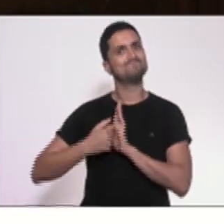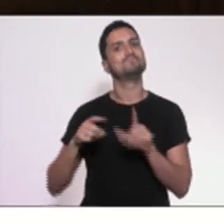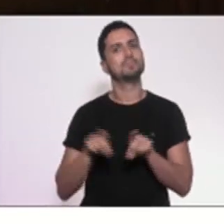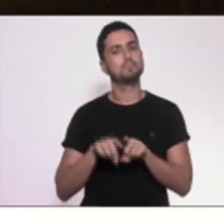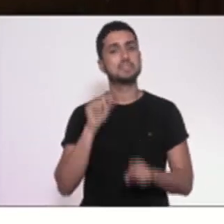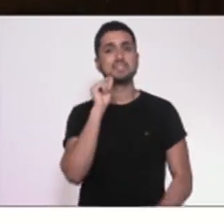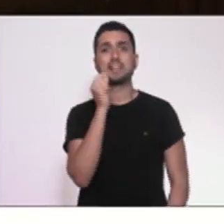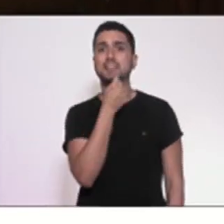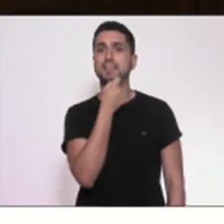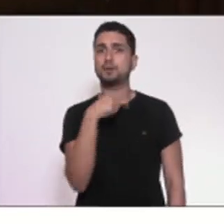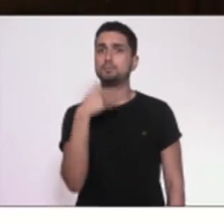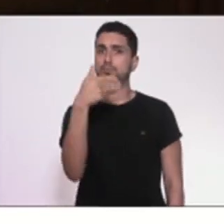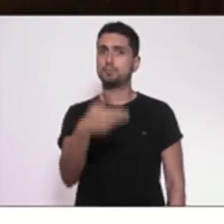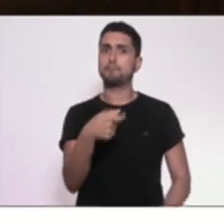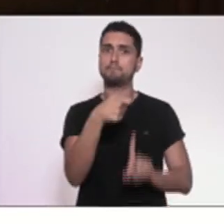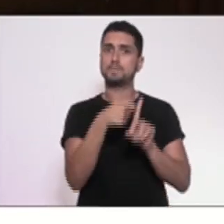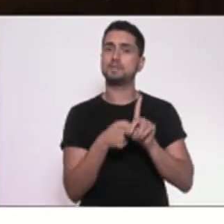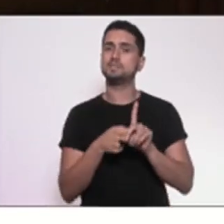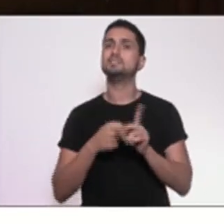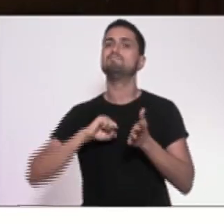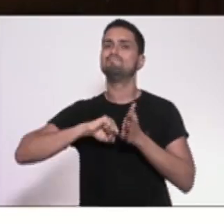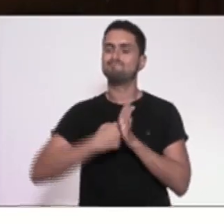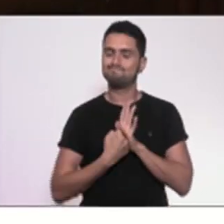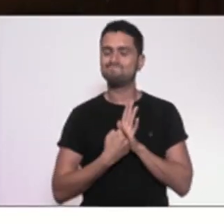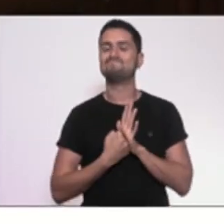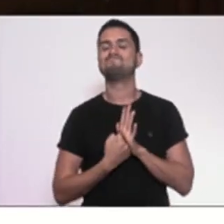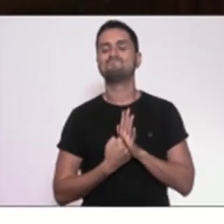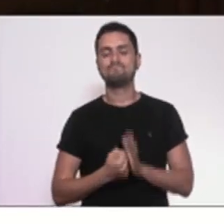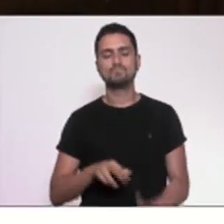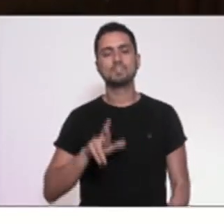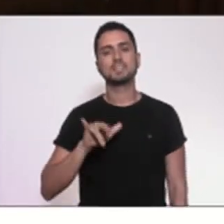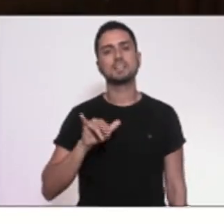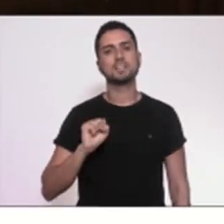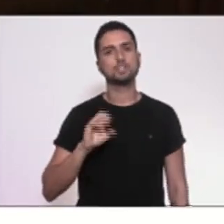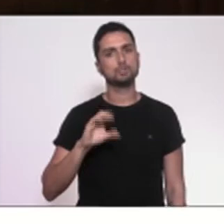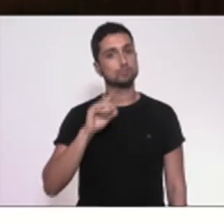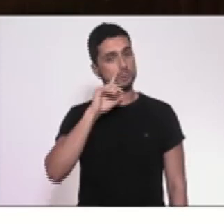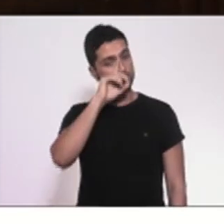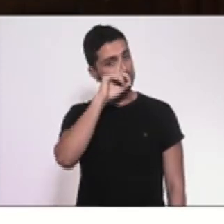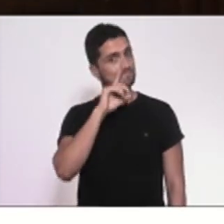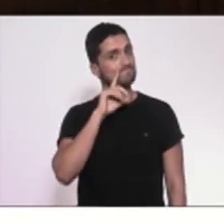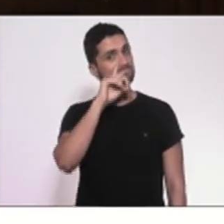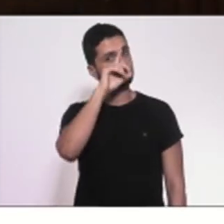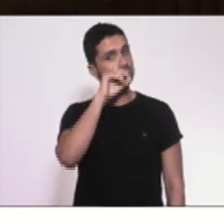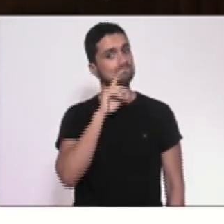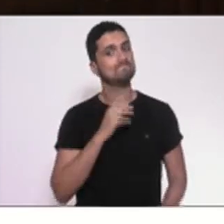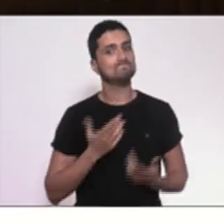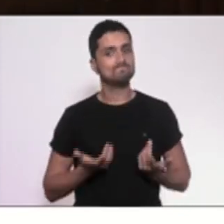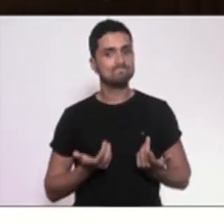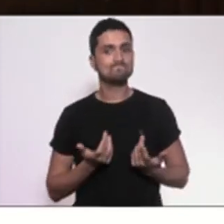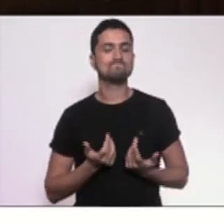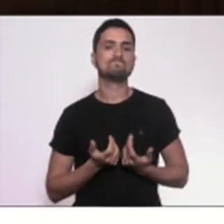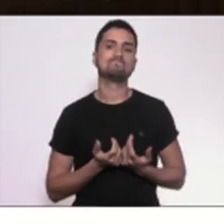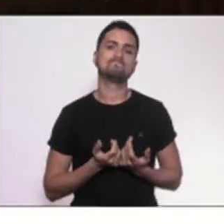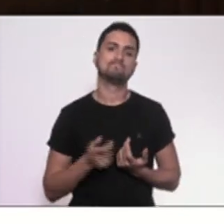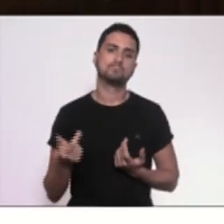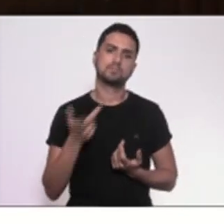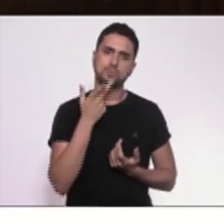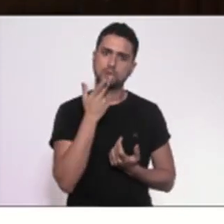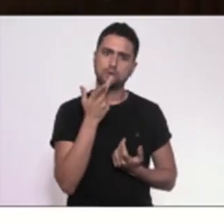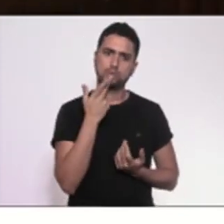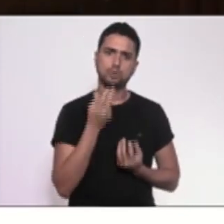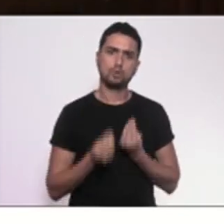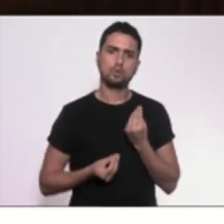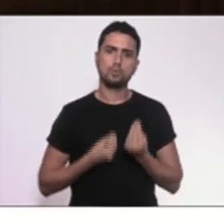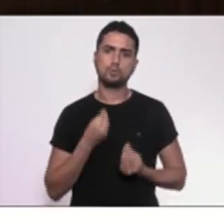de setembro. A CAPES e o MEC tratam o novo anúncio como um congelamento e afirmam que a medida não vai afetar